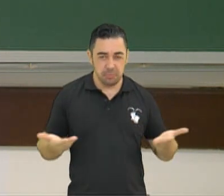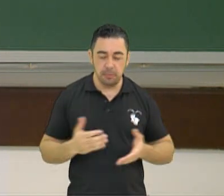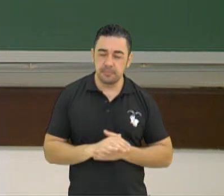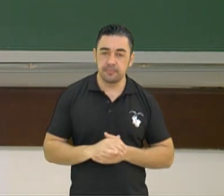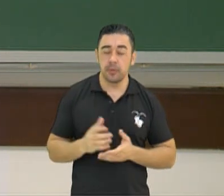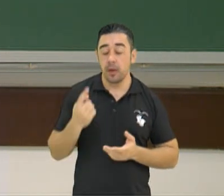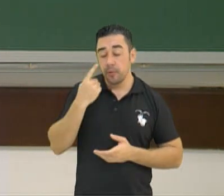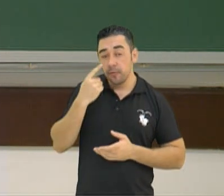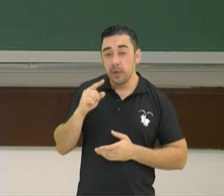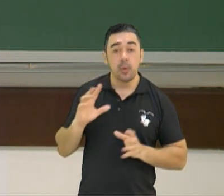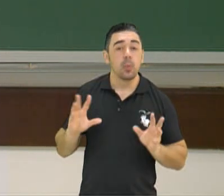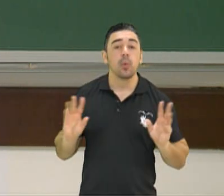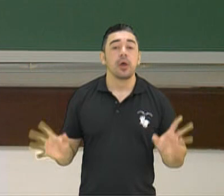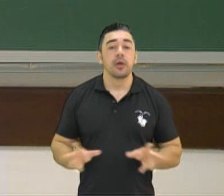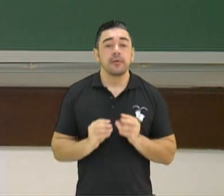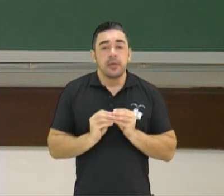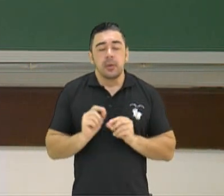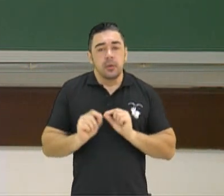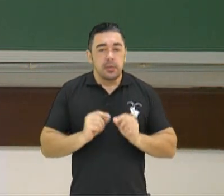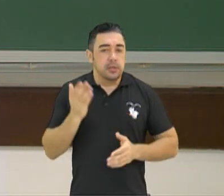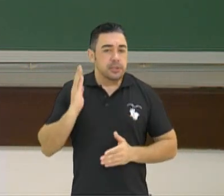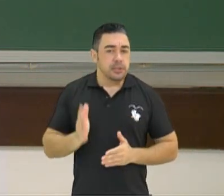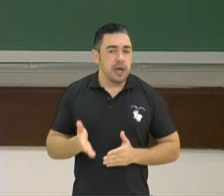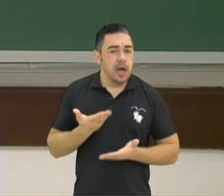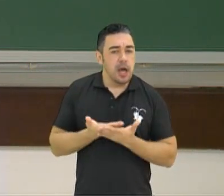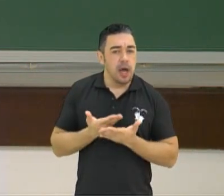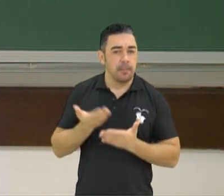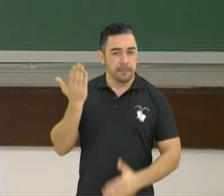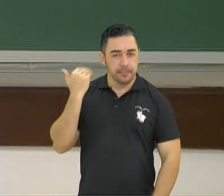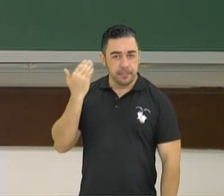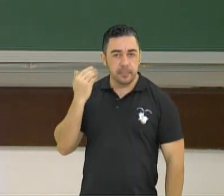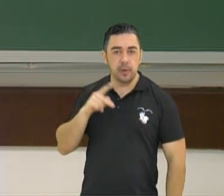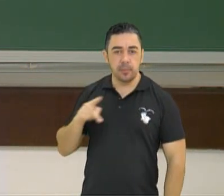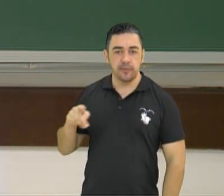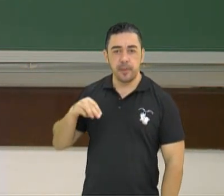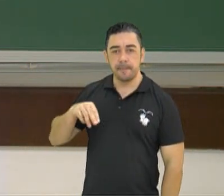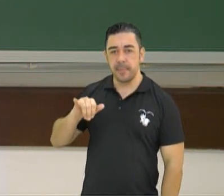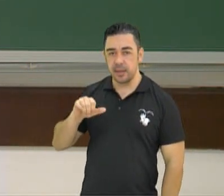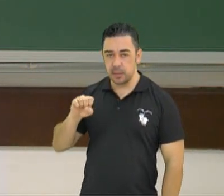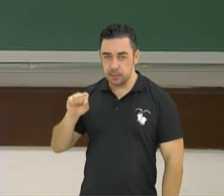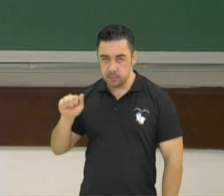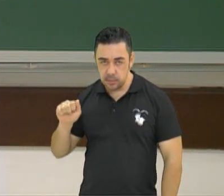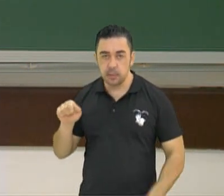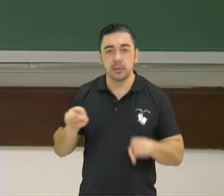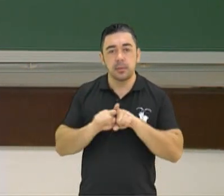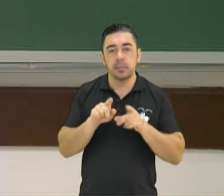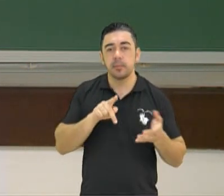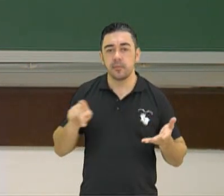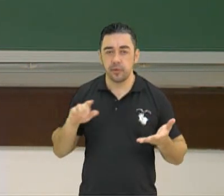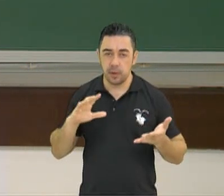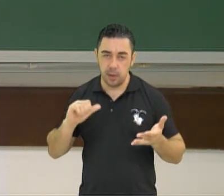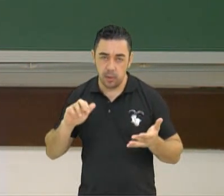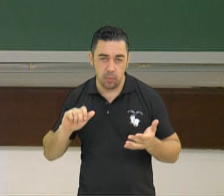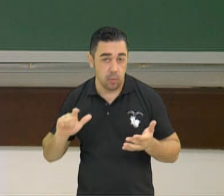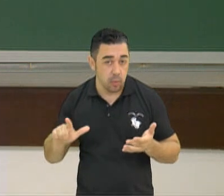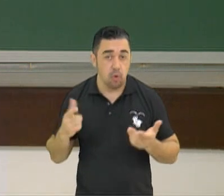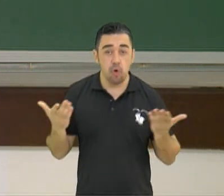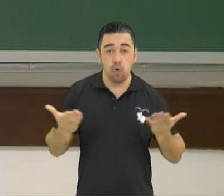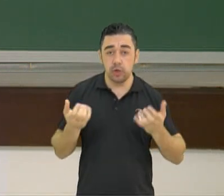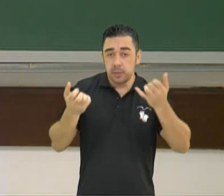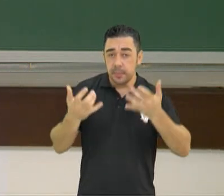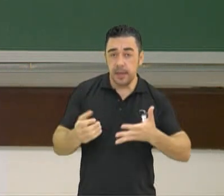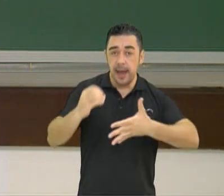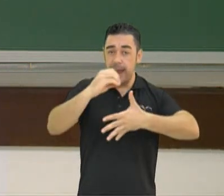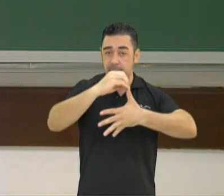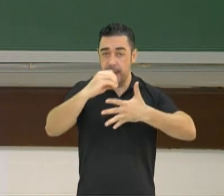uma revisão sobre coisas que vocês já viram lá com a professora Maísa e também com a professora Carol, tá? Hoje a gente vai falar dos reinos, lembrar as